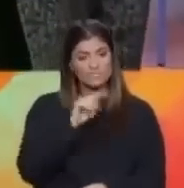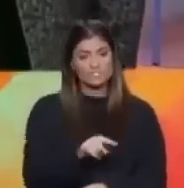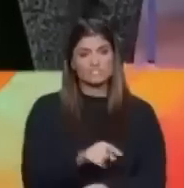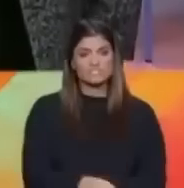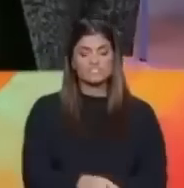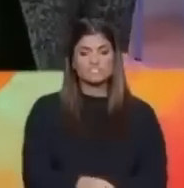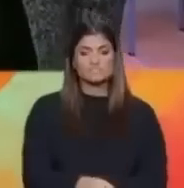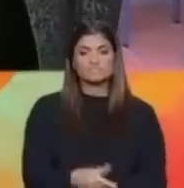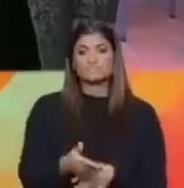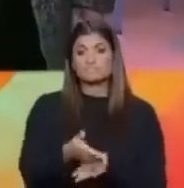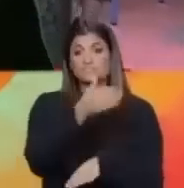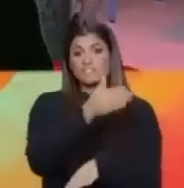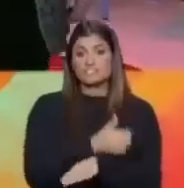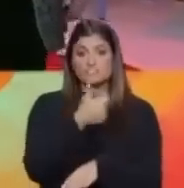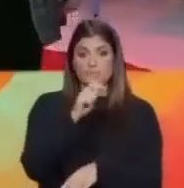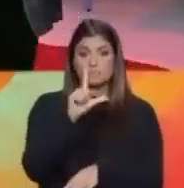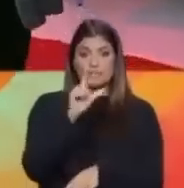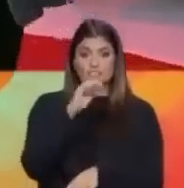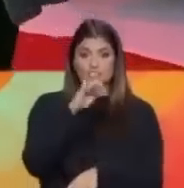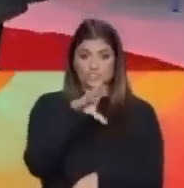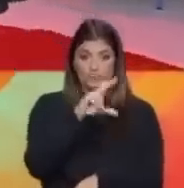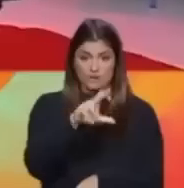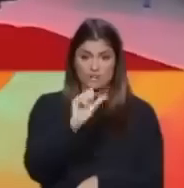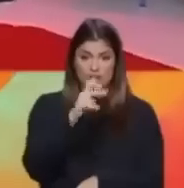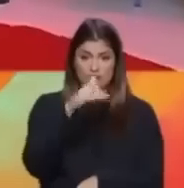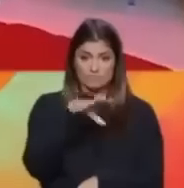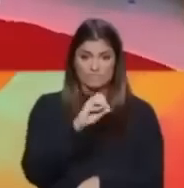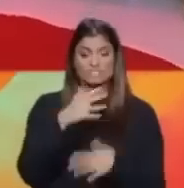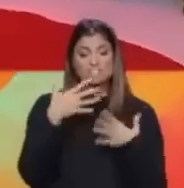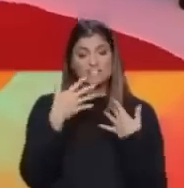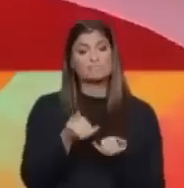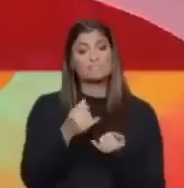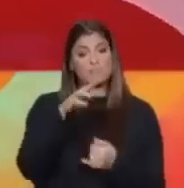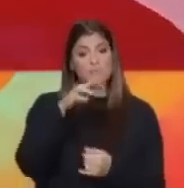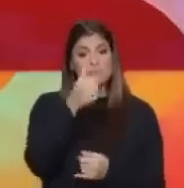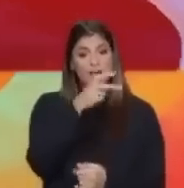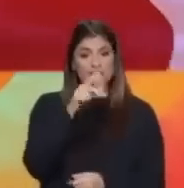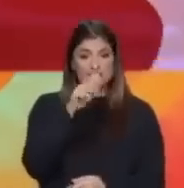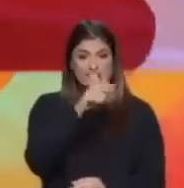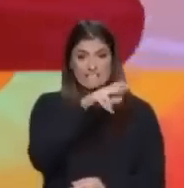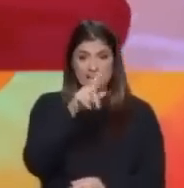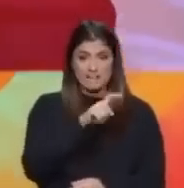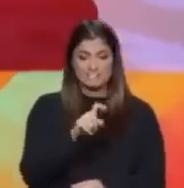recordar. Primeiro foi Belchior, depois Gaspar, depois Baltazar.